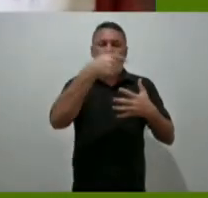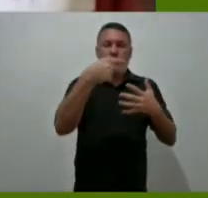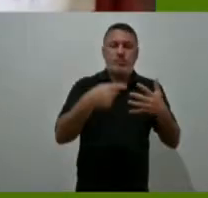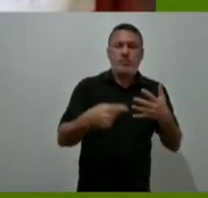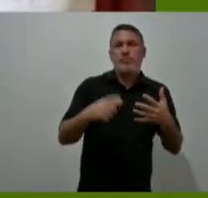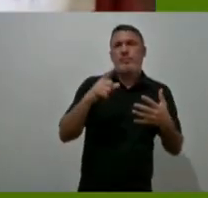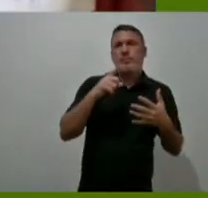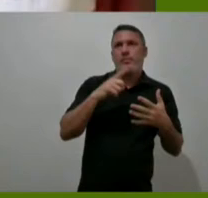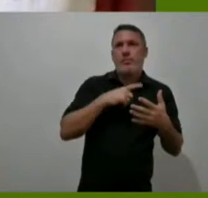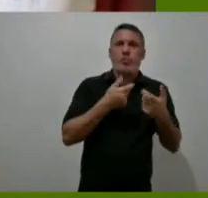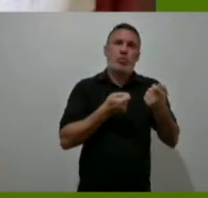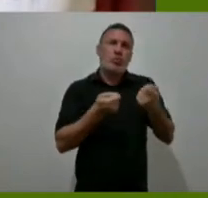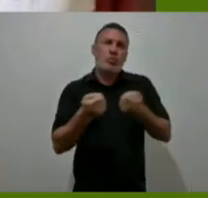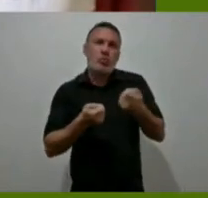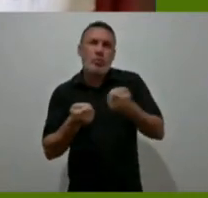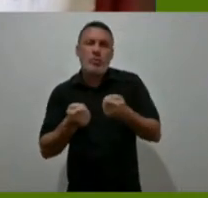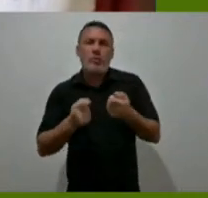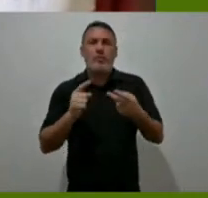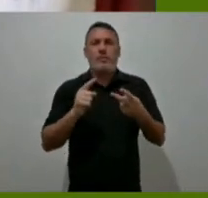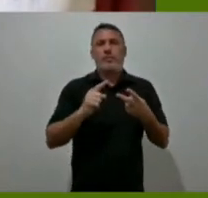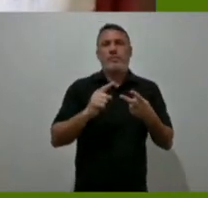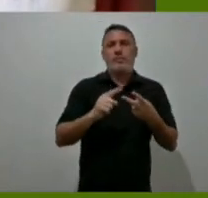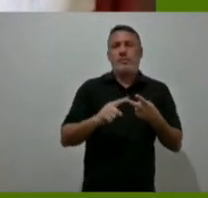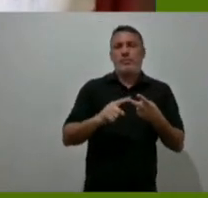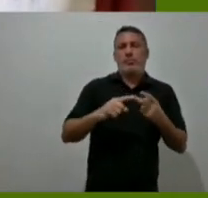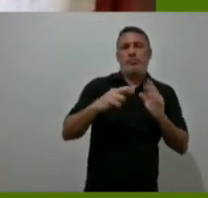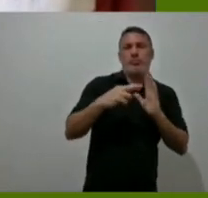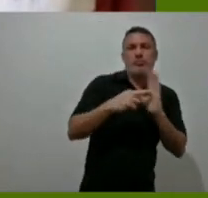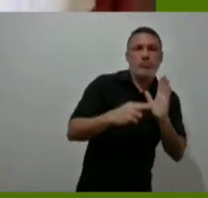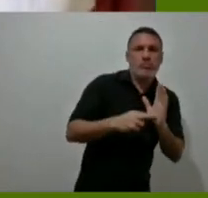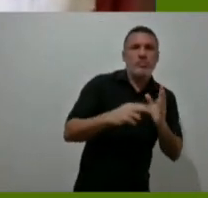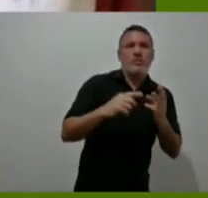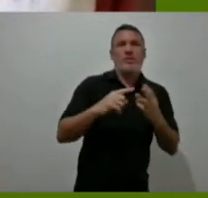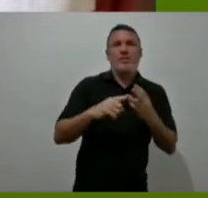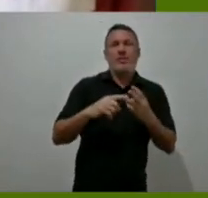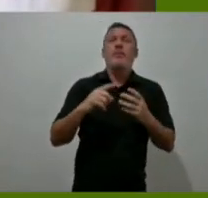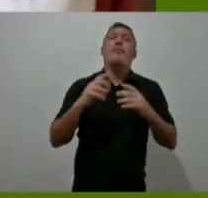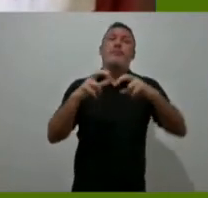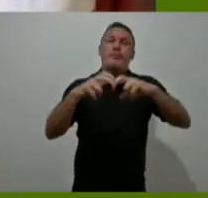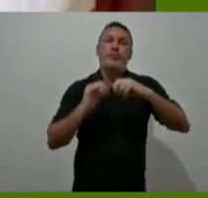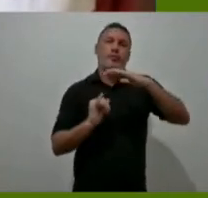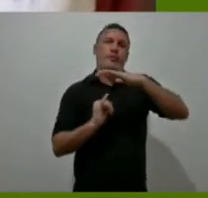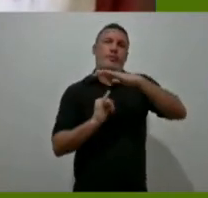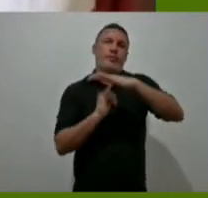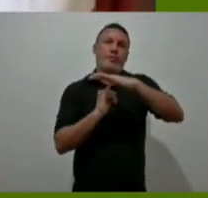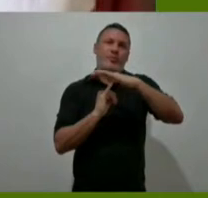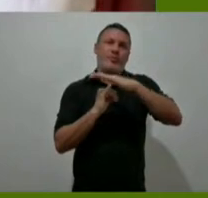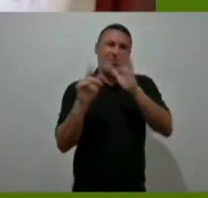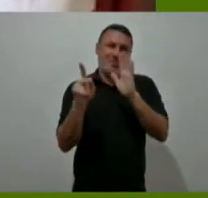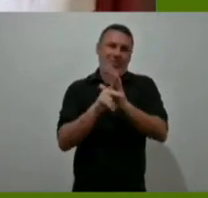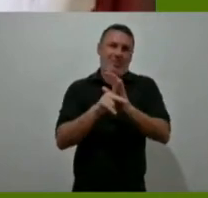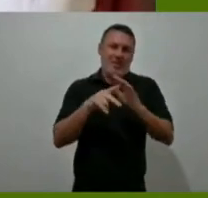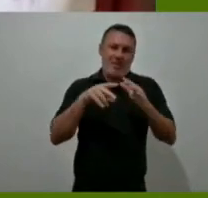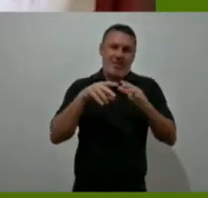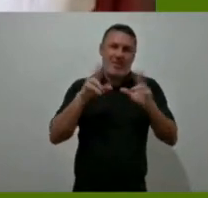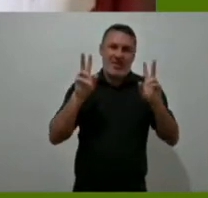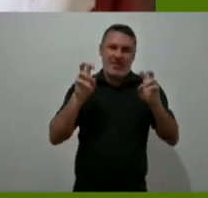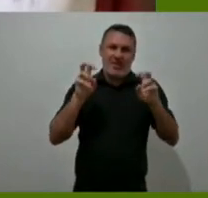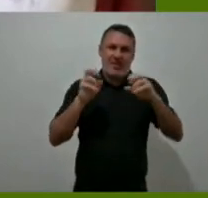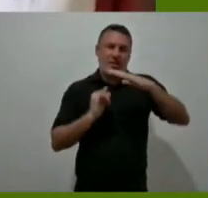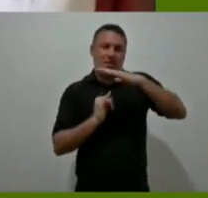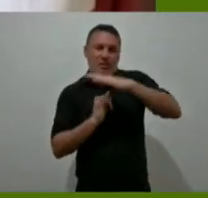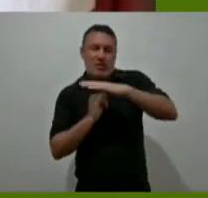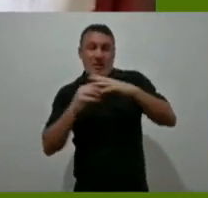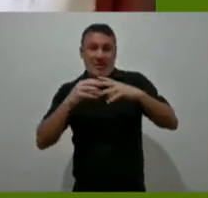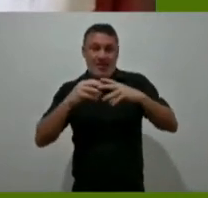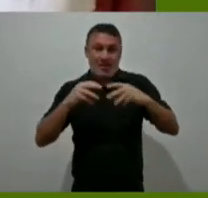controle, de compliance. Então, o Instituto Terra é uma organização capaz, hoje, de